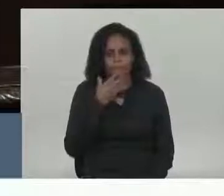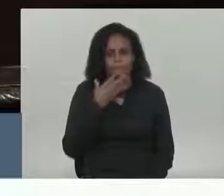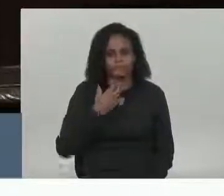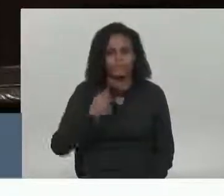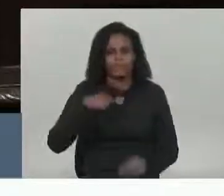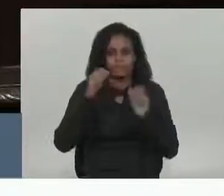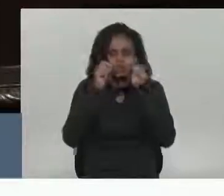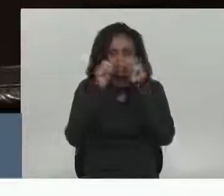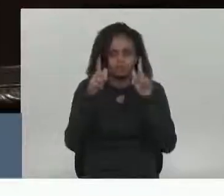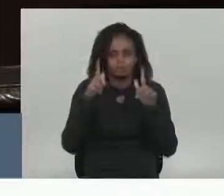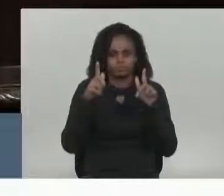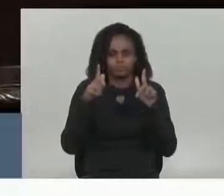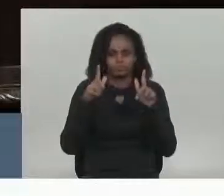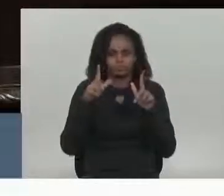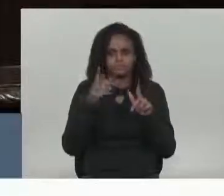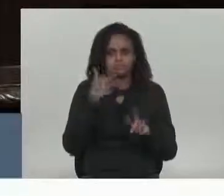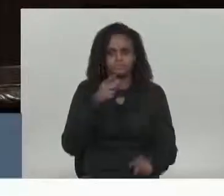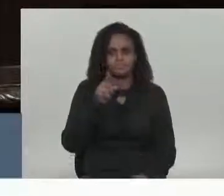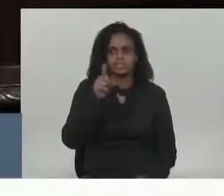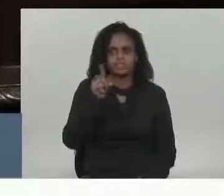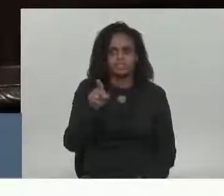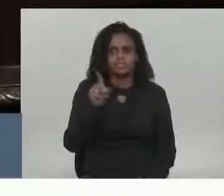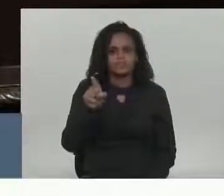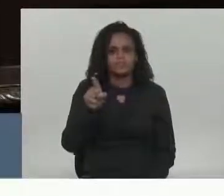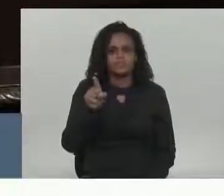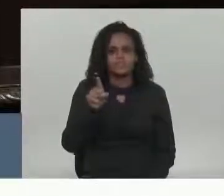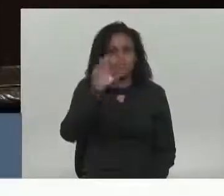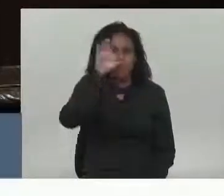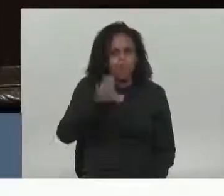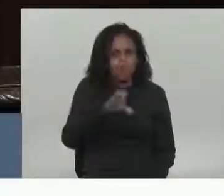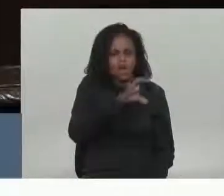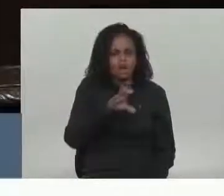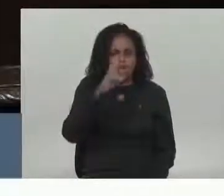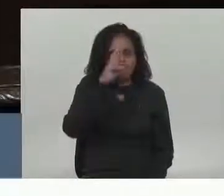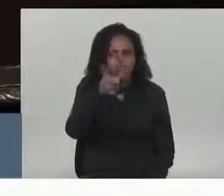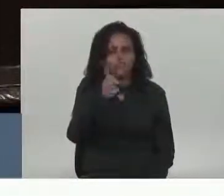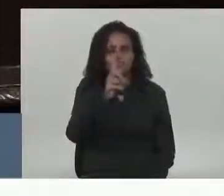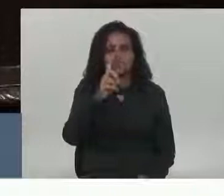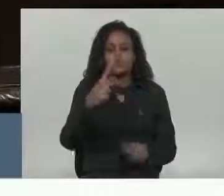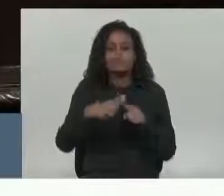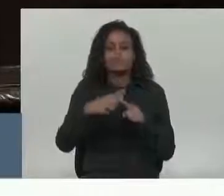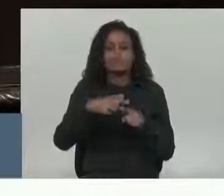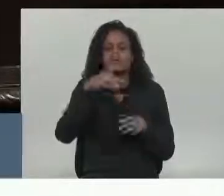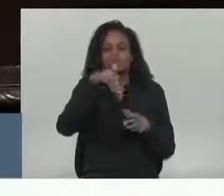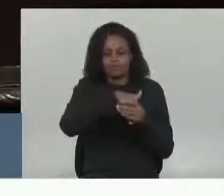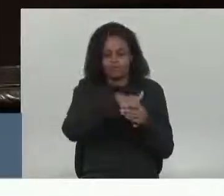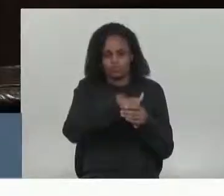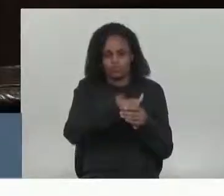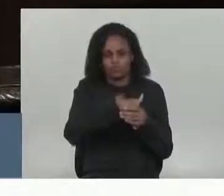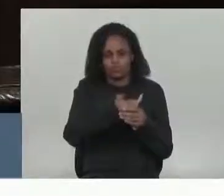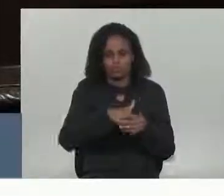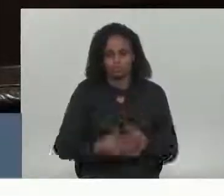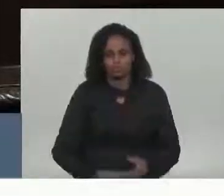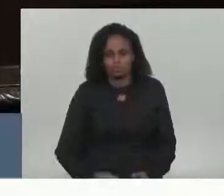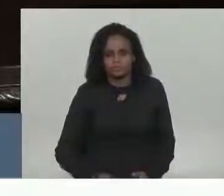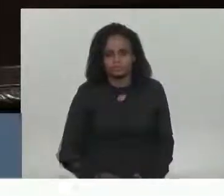Isso me chamou a atenção. Ele disse: você não é católico bastante porque votou assim. Ora,